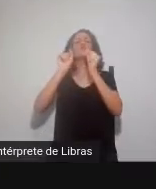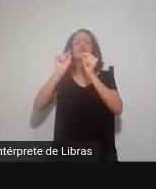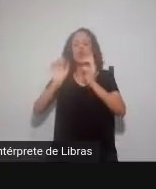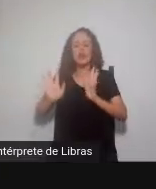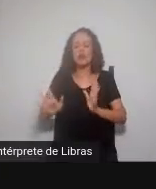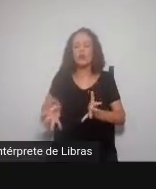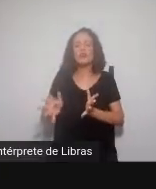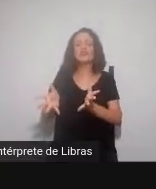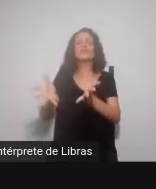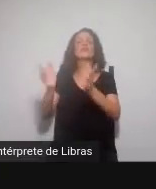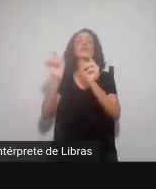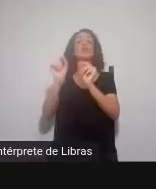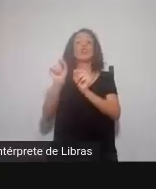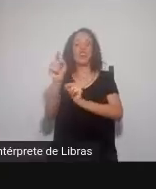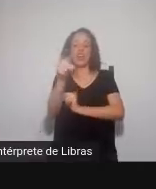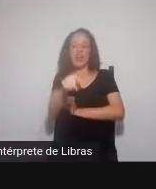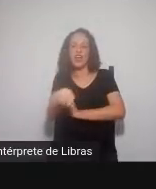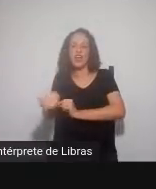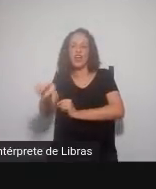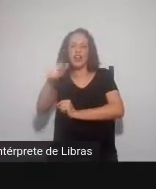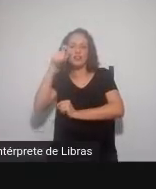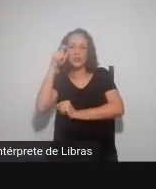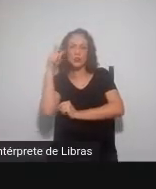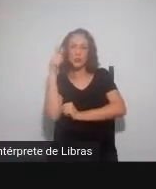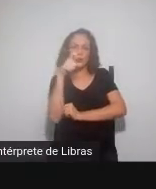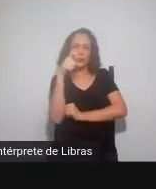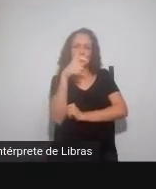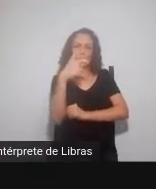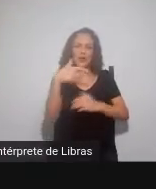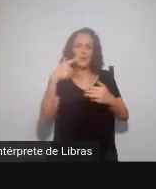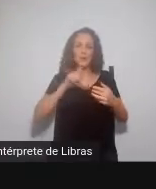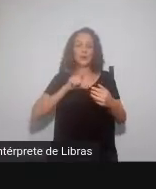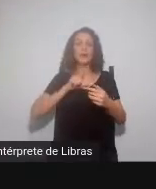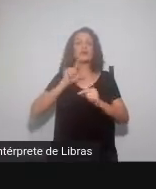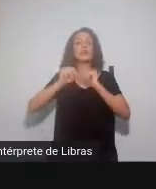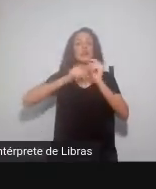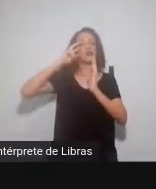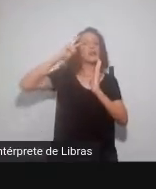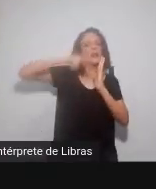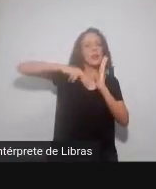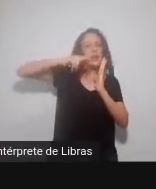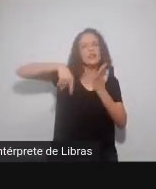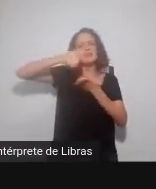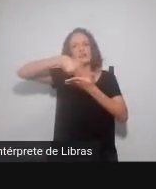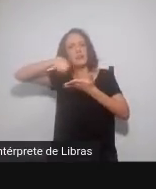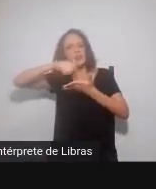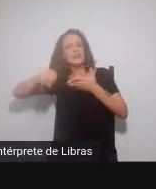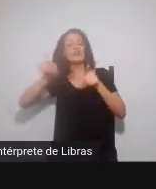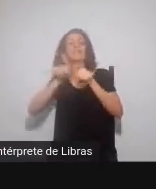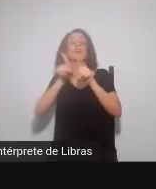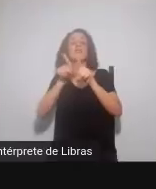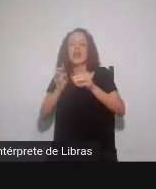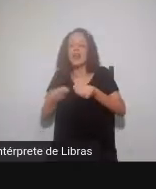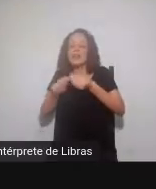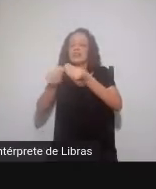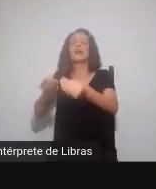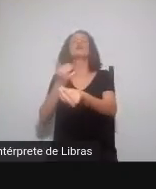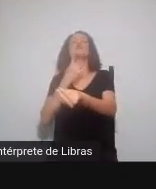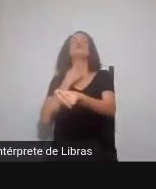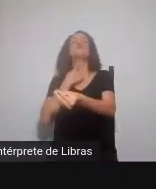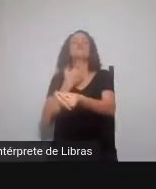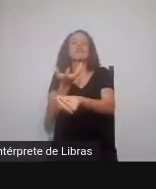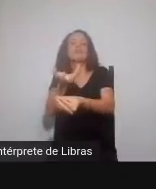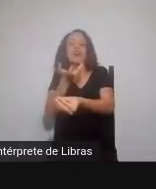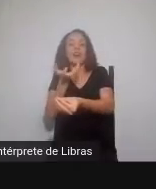fazer com que a criança se interesse pela leitura e pela escrita, fazer com que ela deseje aprender a ler e escrever